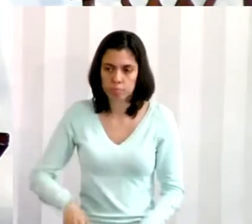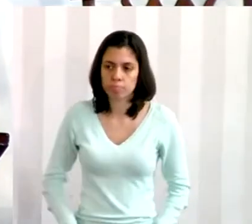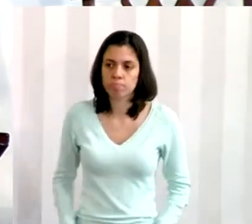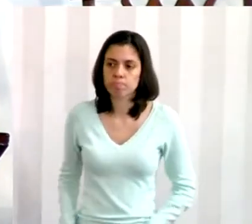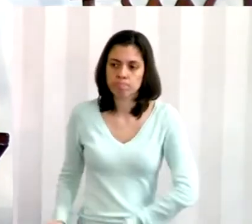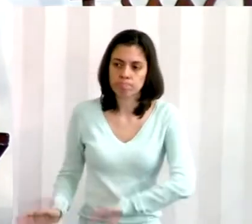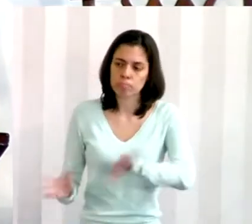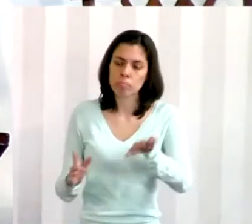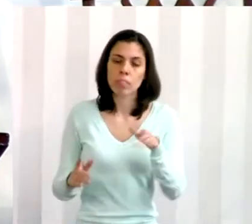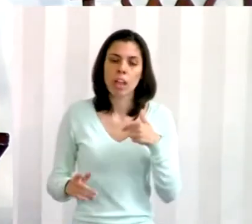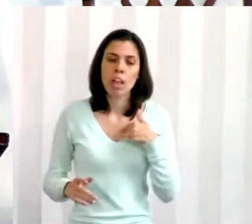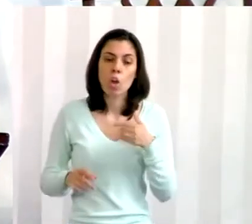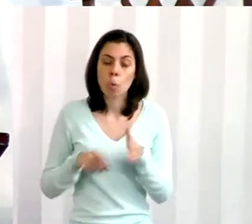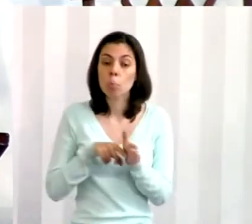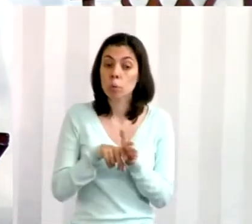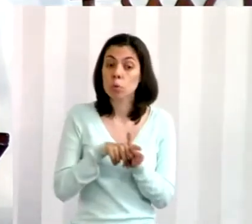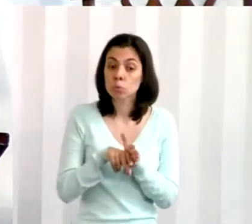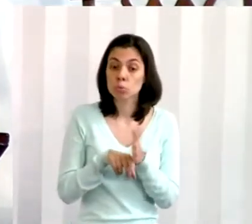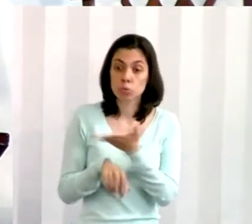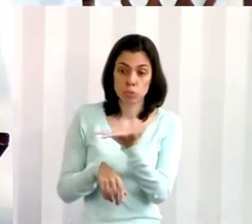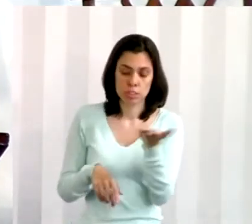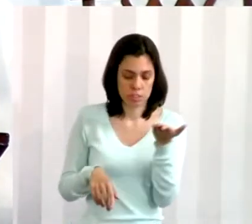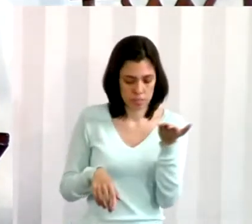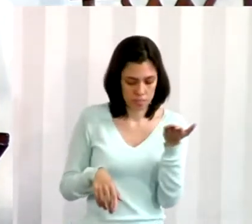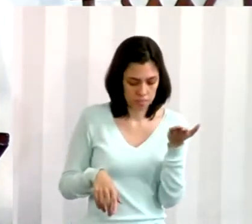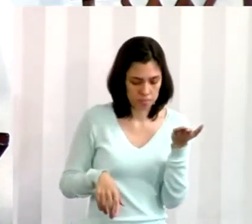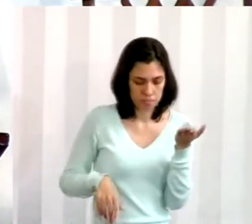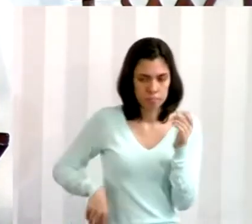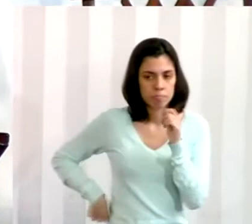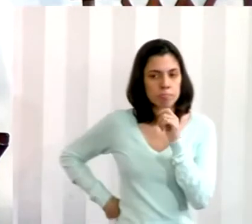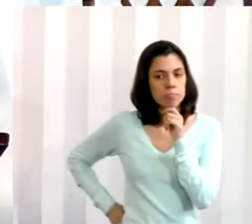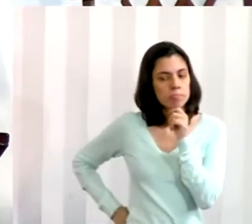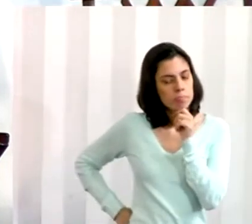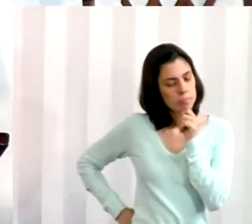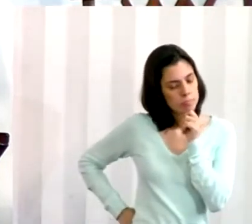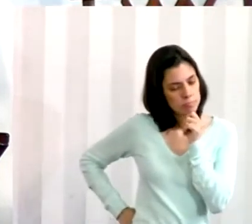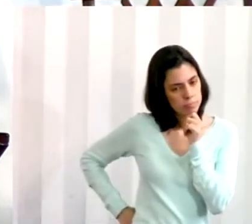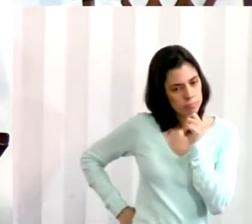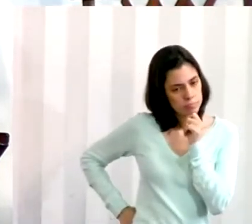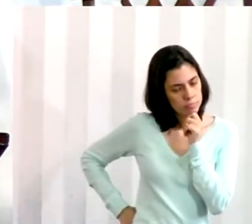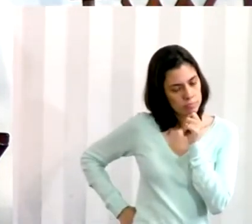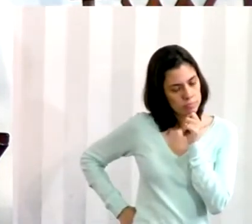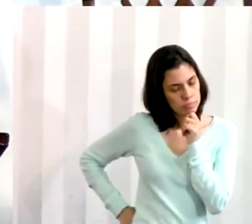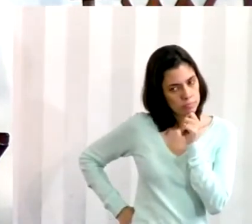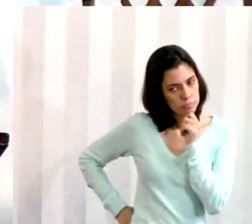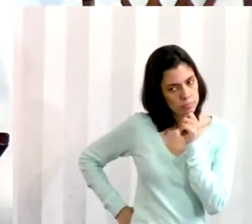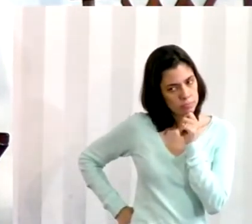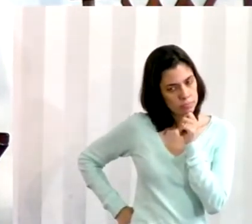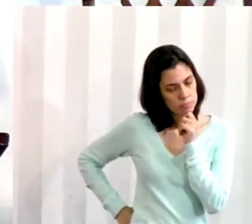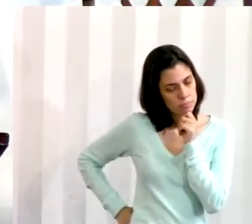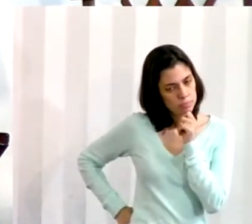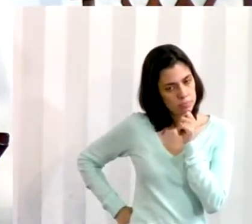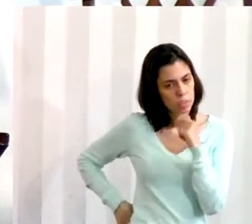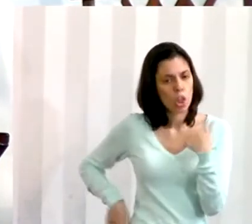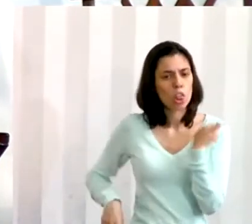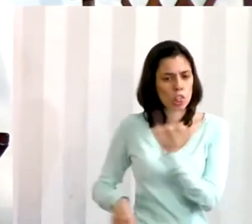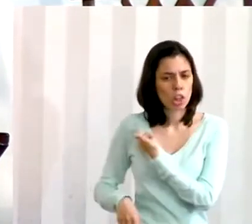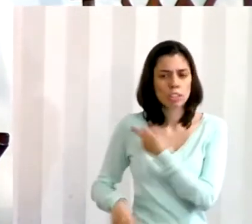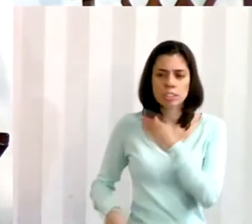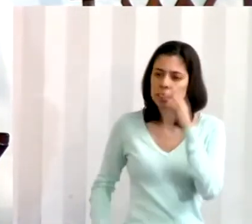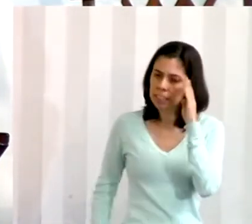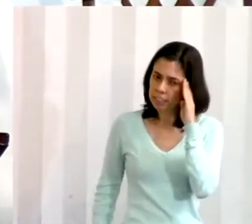que eu faço, aplicando aqui aos nossos irmãos, é: meus irmãos, nós temos a consciência